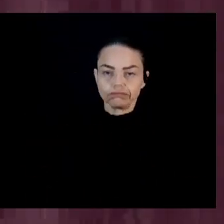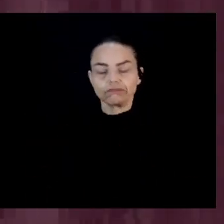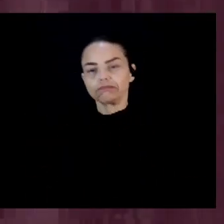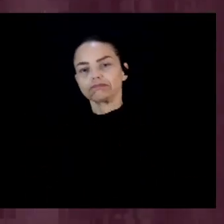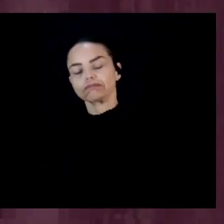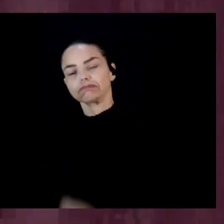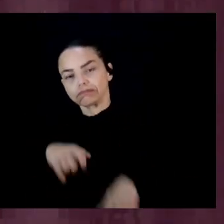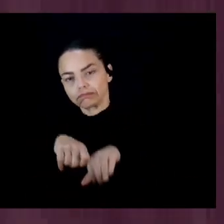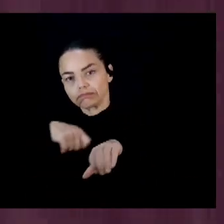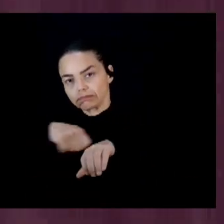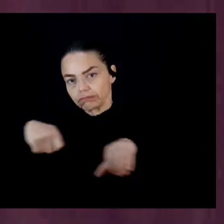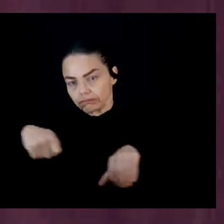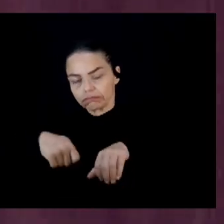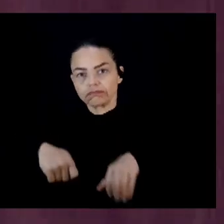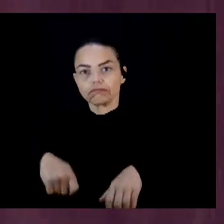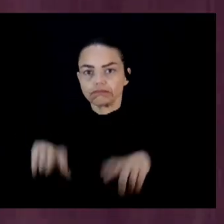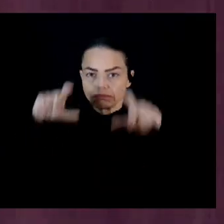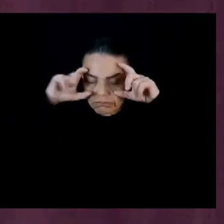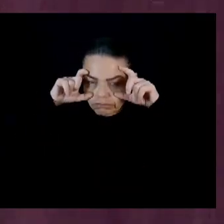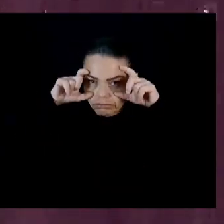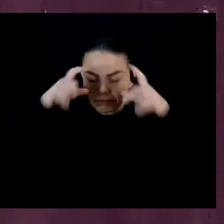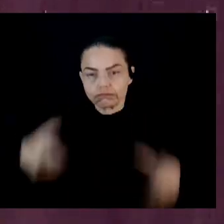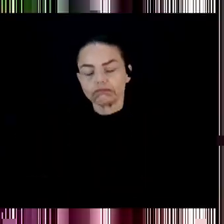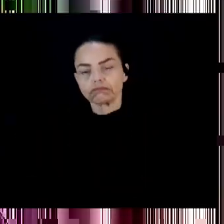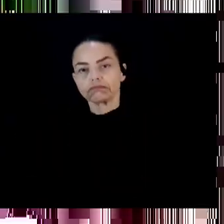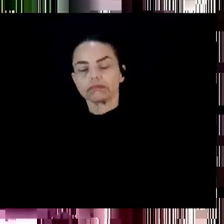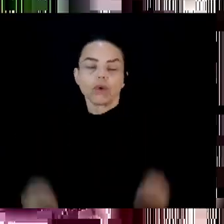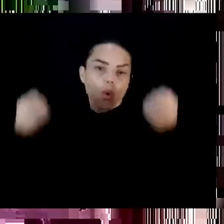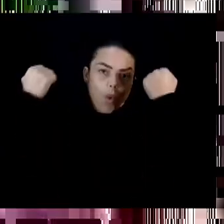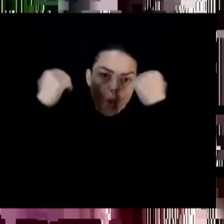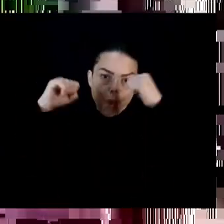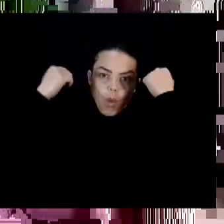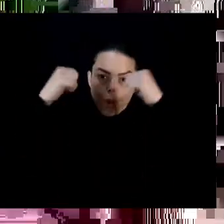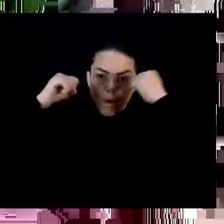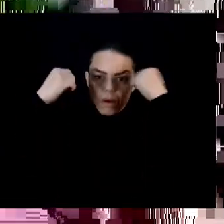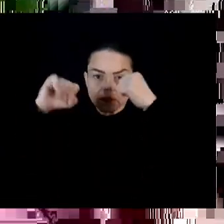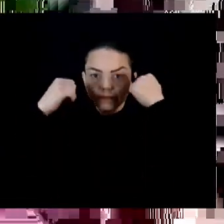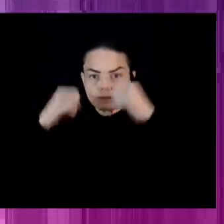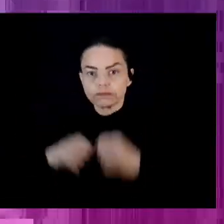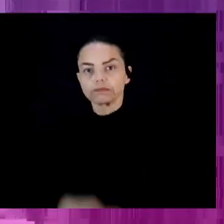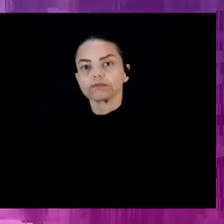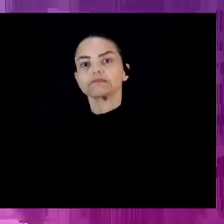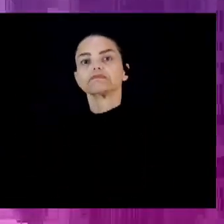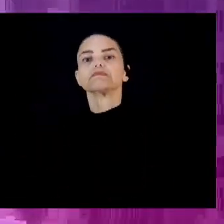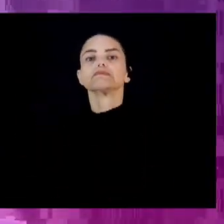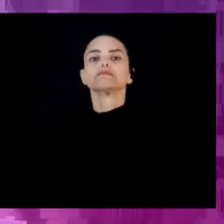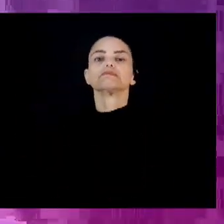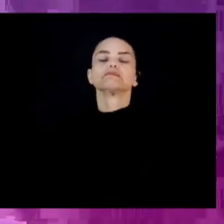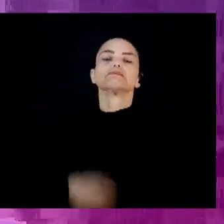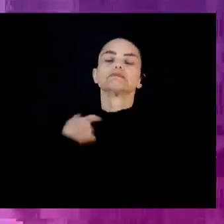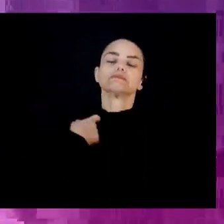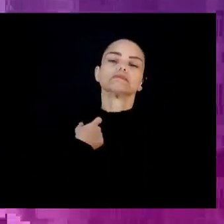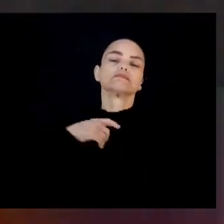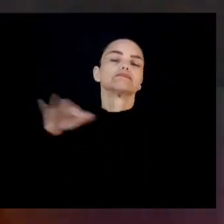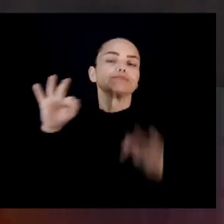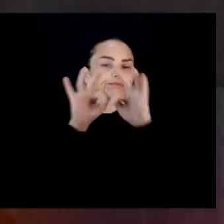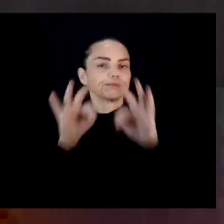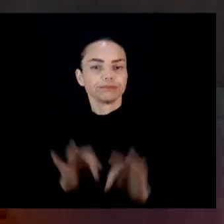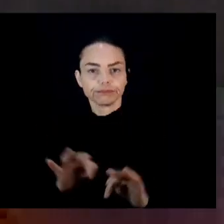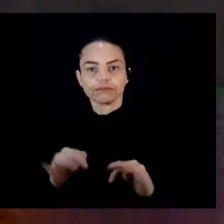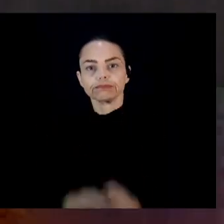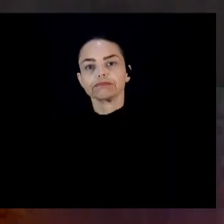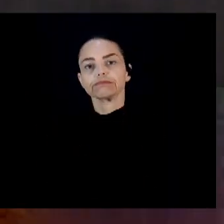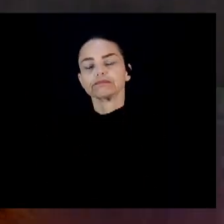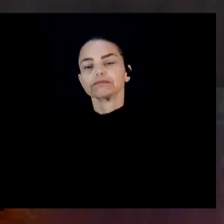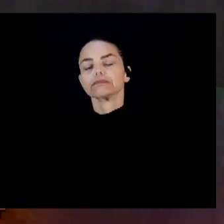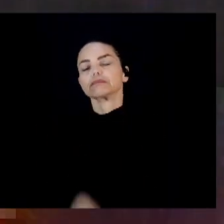seu óculos, não vai importar qual academia que você está indo, só vai importar o que está trazendo de felicidade para você. Porque automaticamente